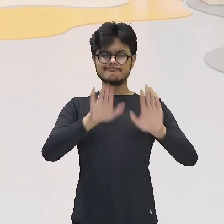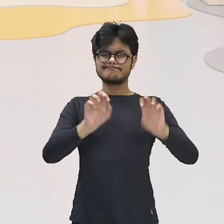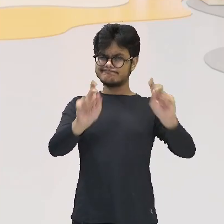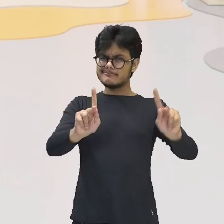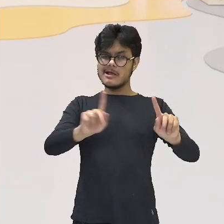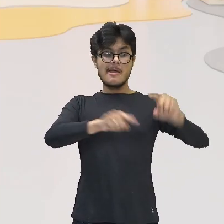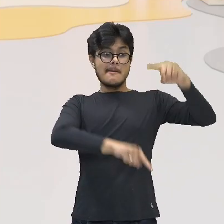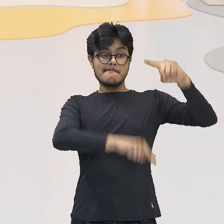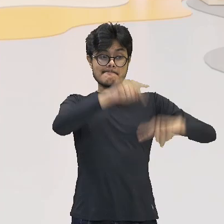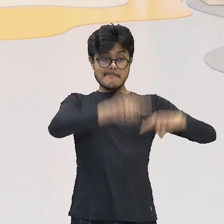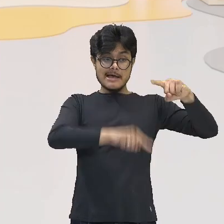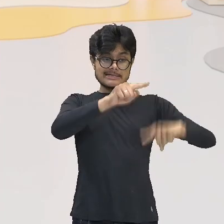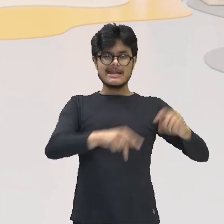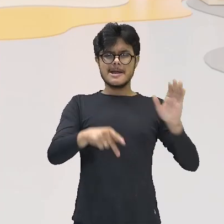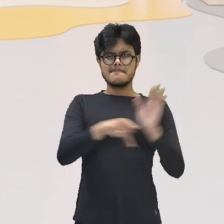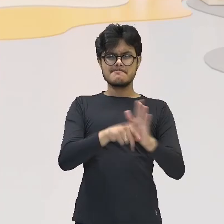matérias-primas,